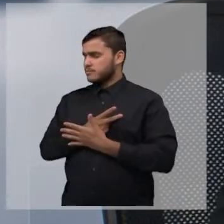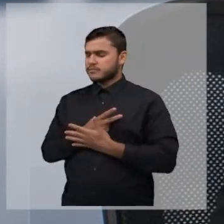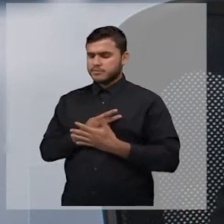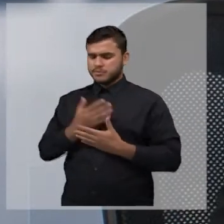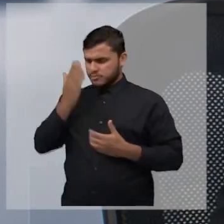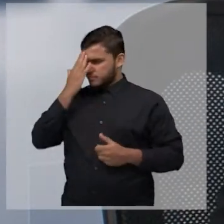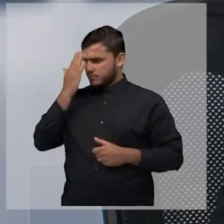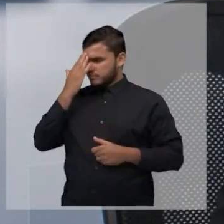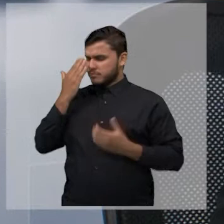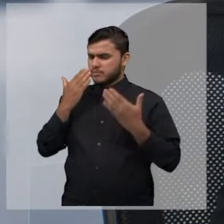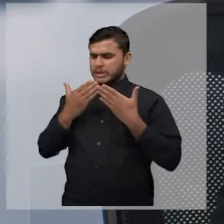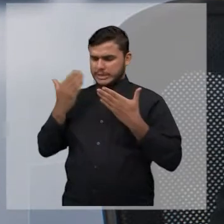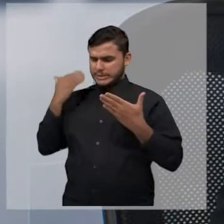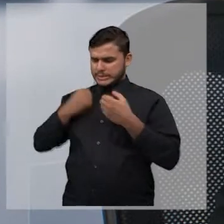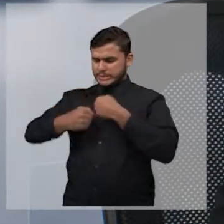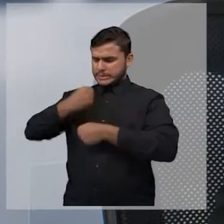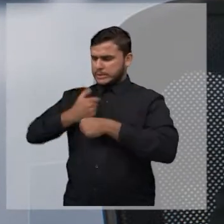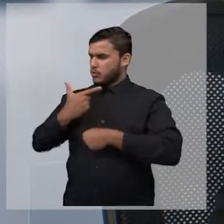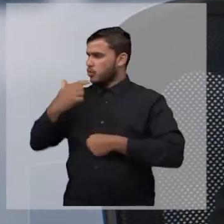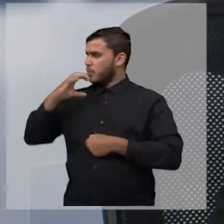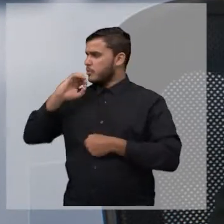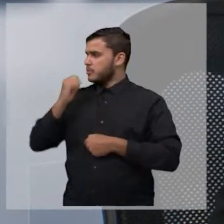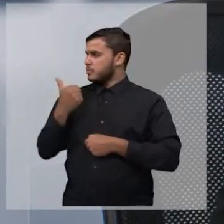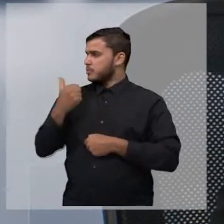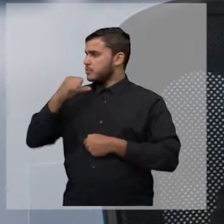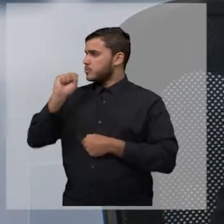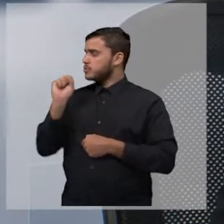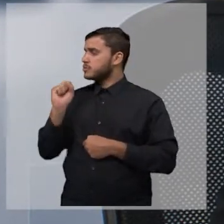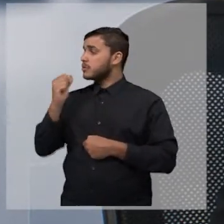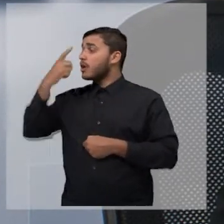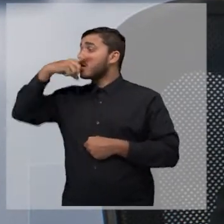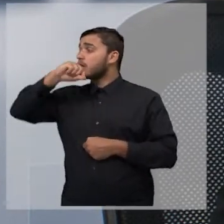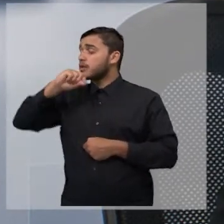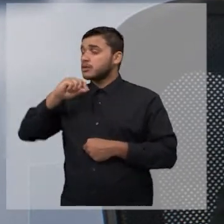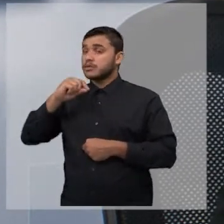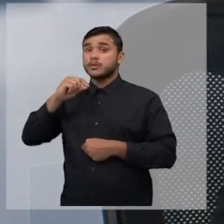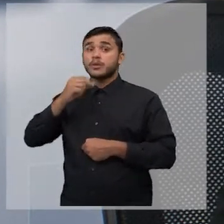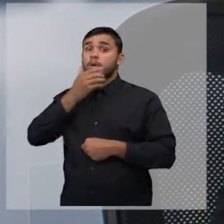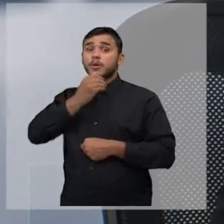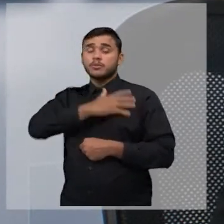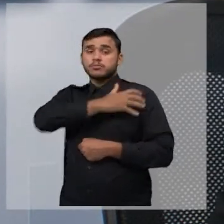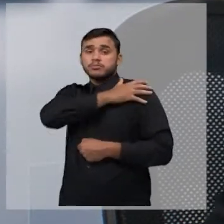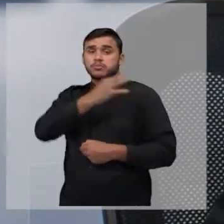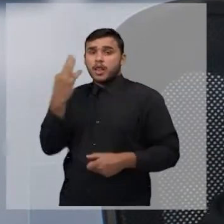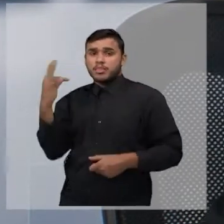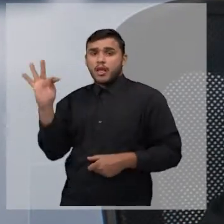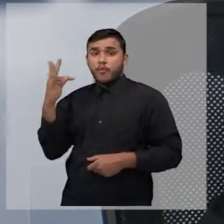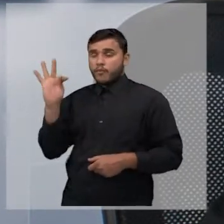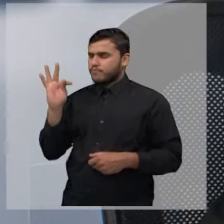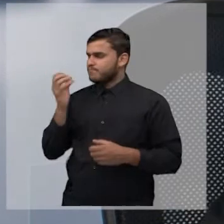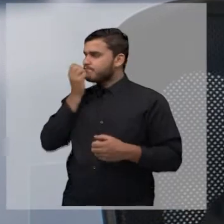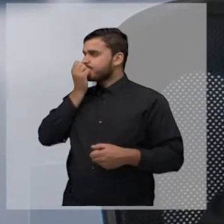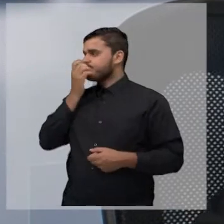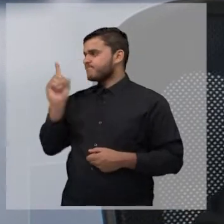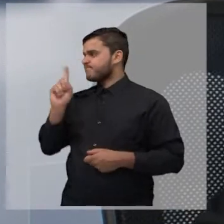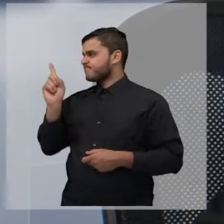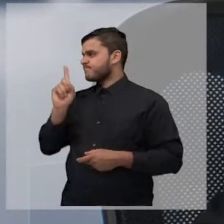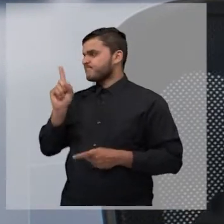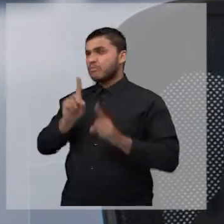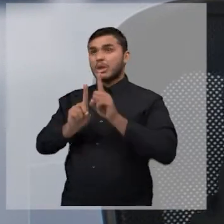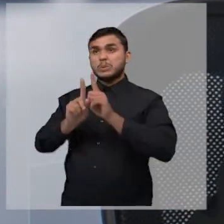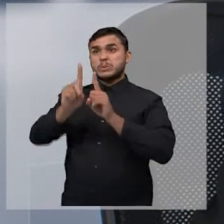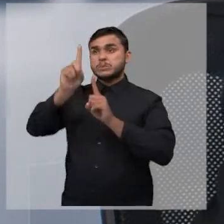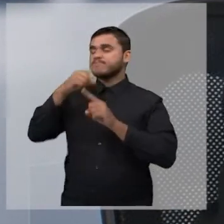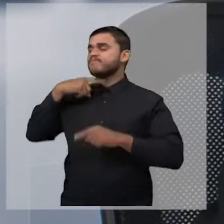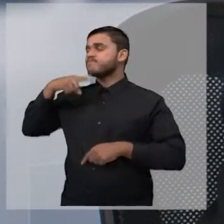de 2018, na qual o seu candidato, o general Guilherme Teófilo Caule, não se saiu tão bem. E, de um